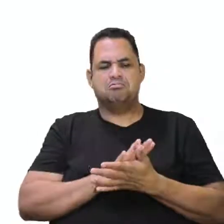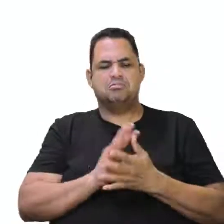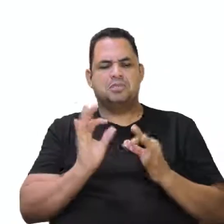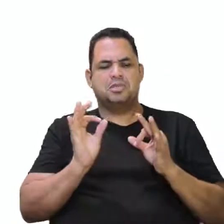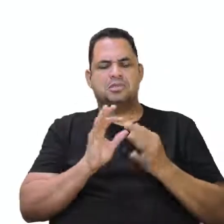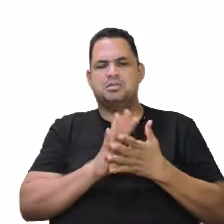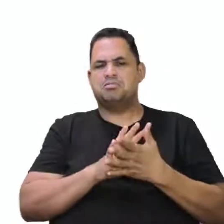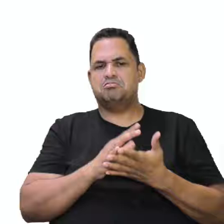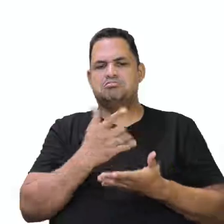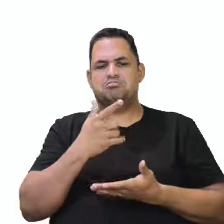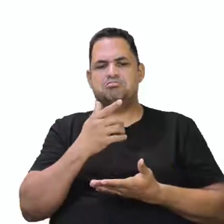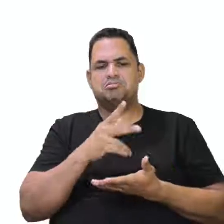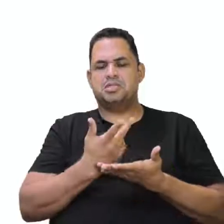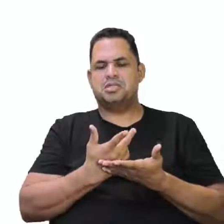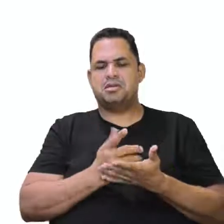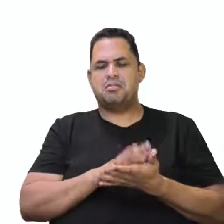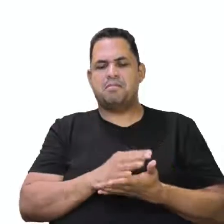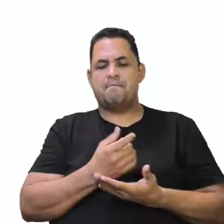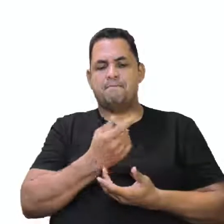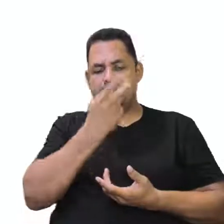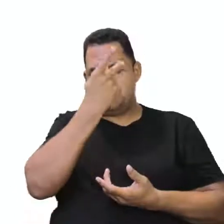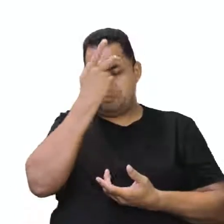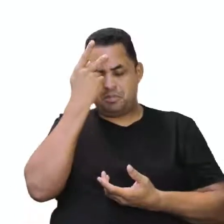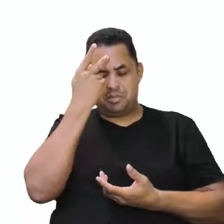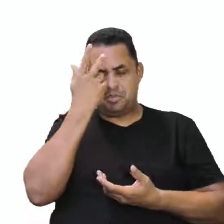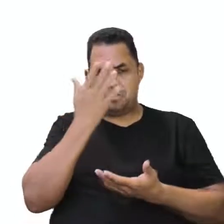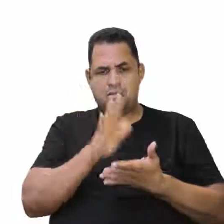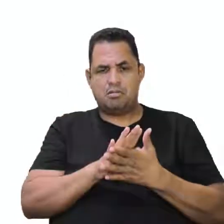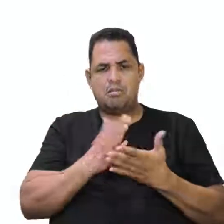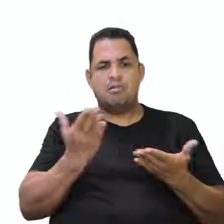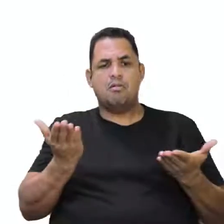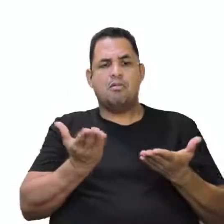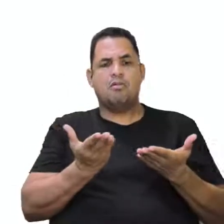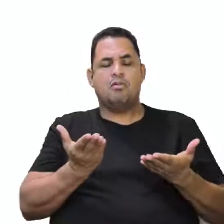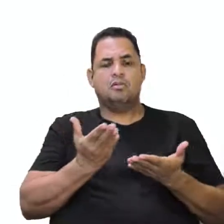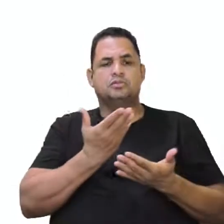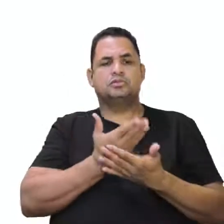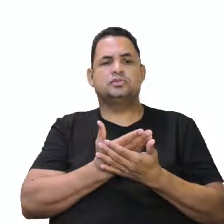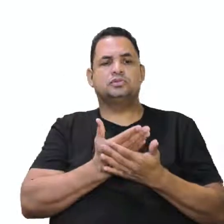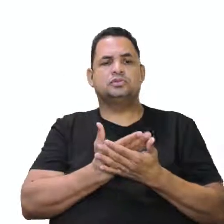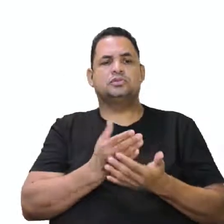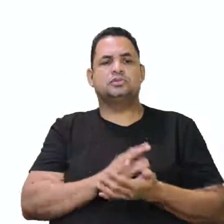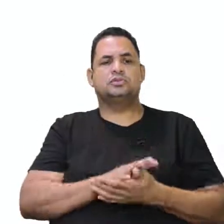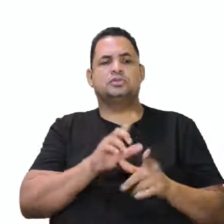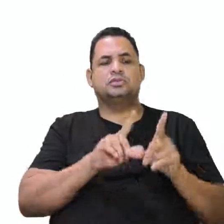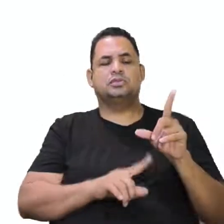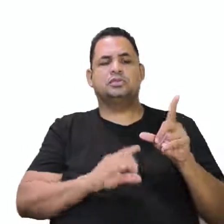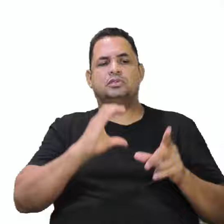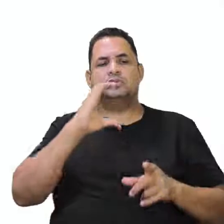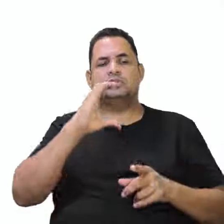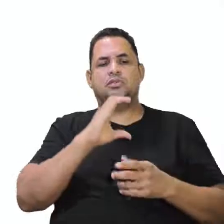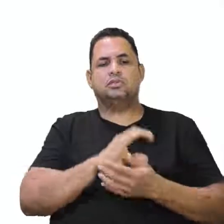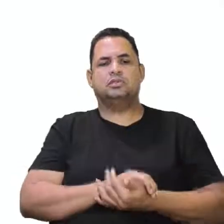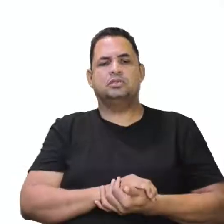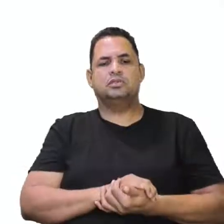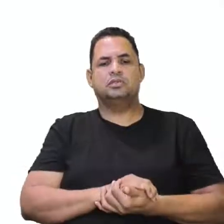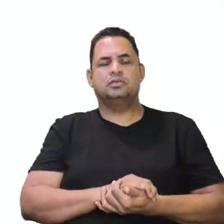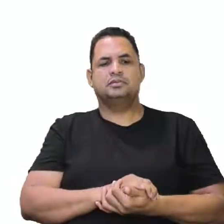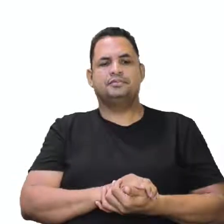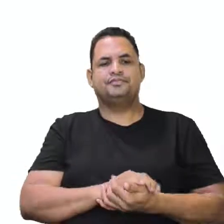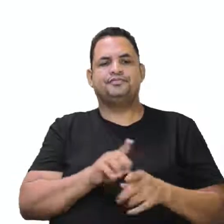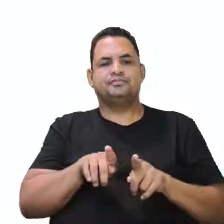aula hoje. No one came to class today. E na letra C? Na letra C eu tenho a situação do